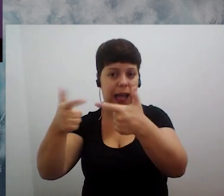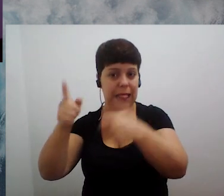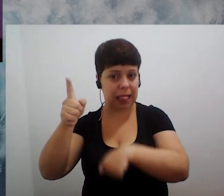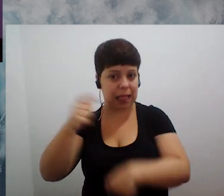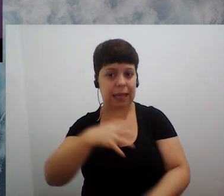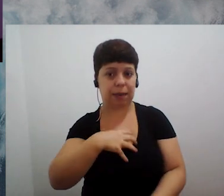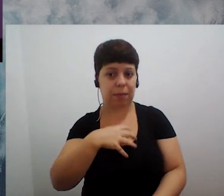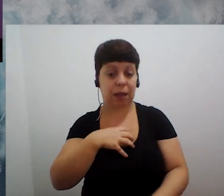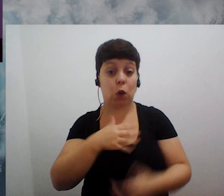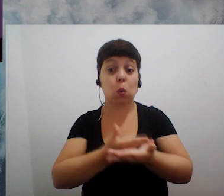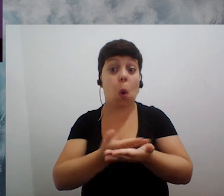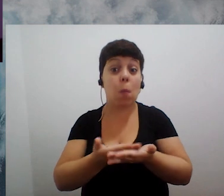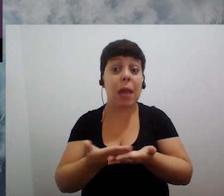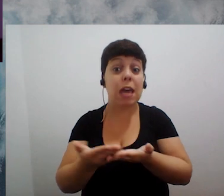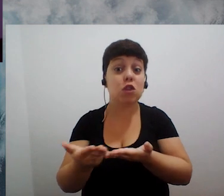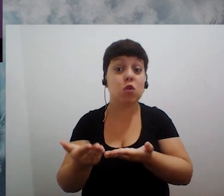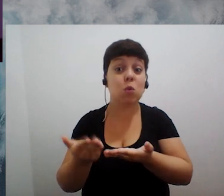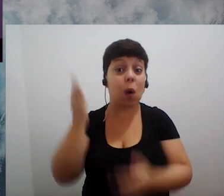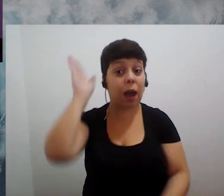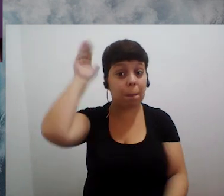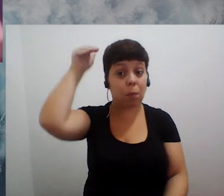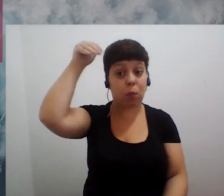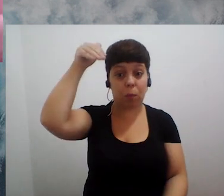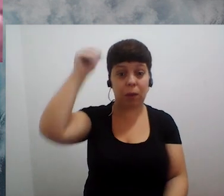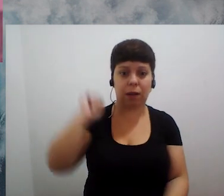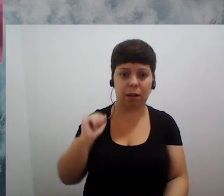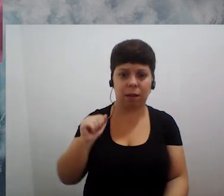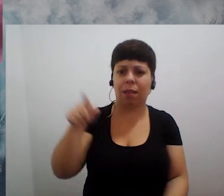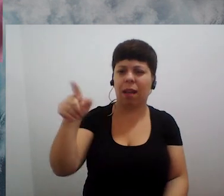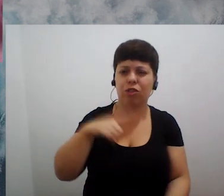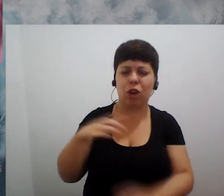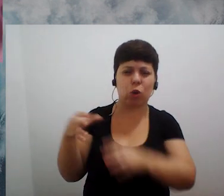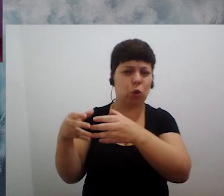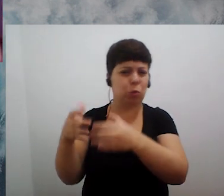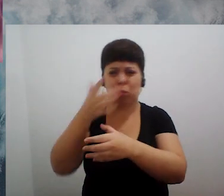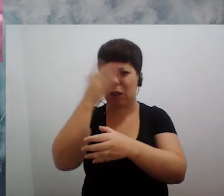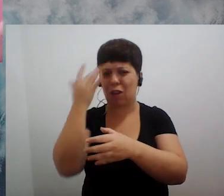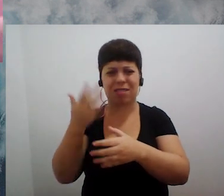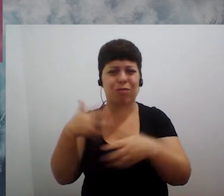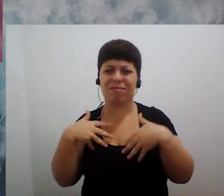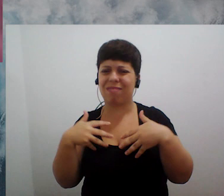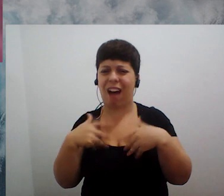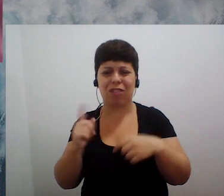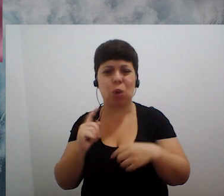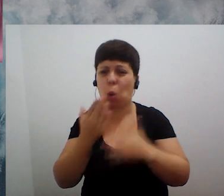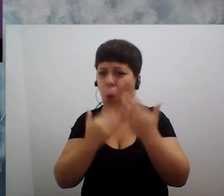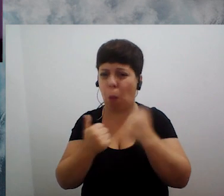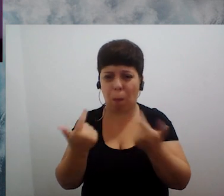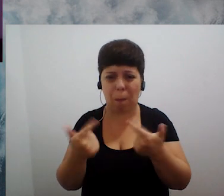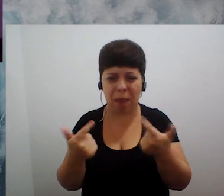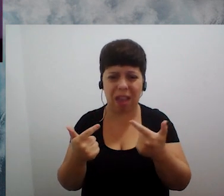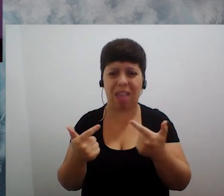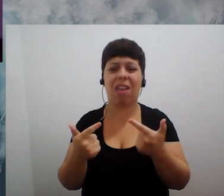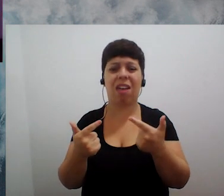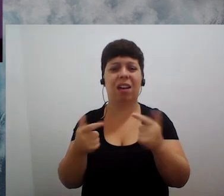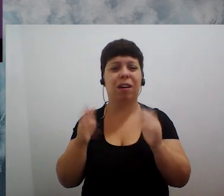Canudos, na Bahia. No começo da República, a gente tinha lá um grupo de pessoas que estavam muito descontentes com a situação. Ela não tinha